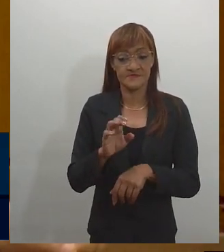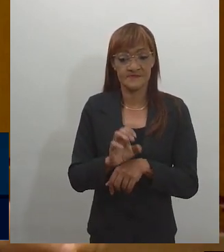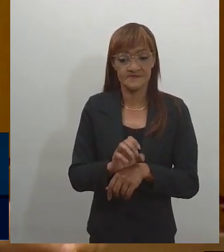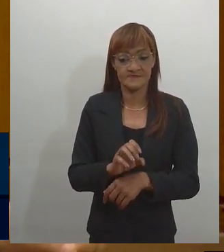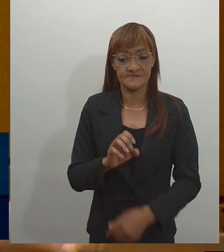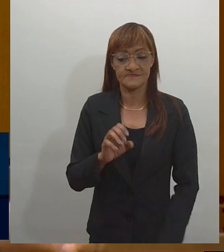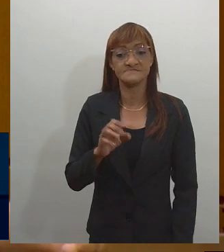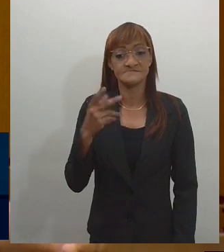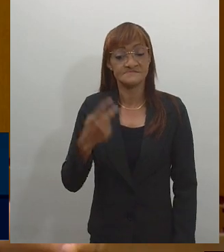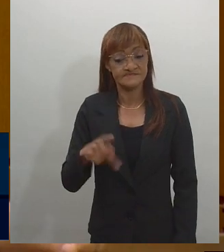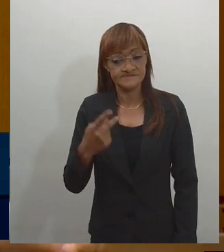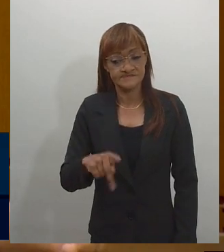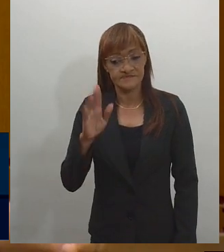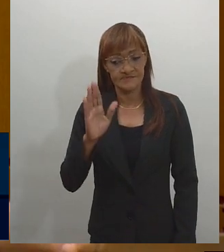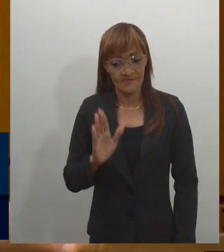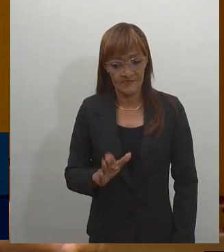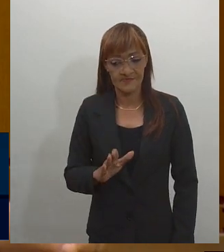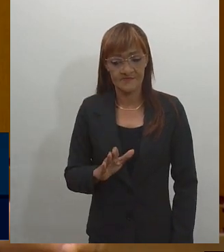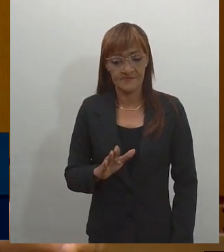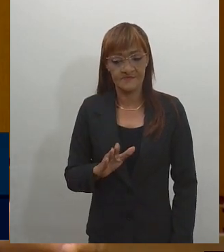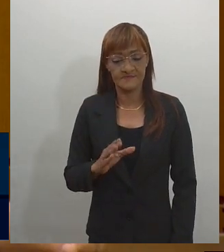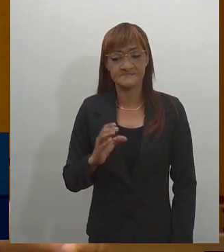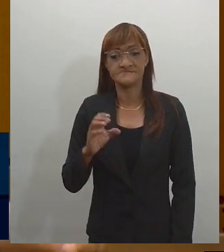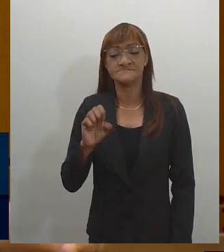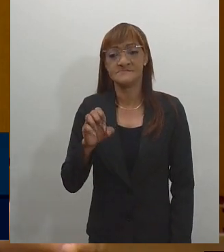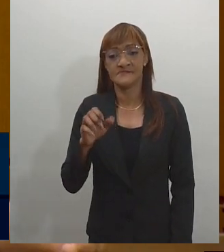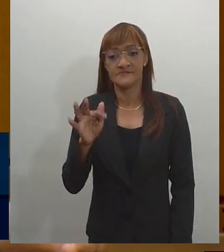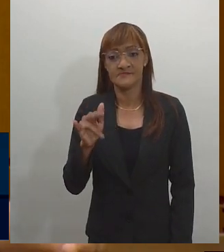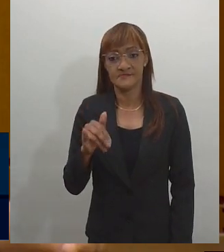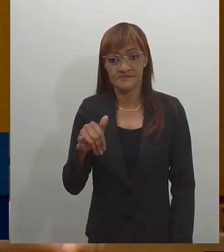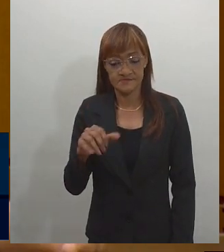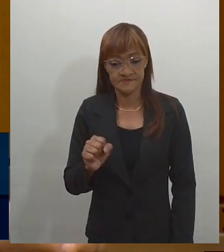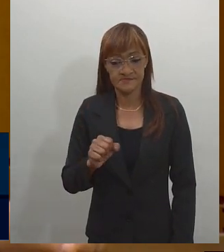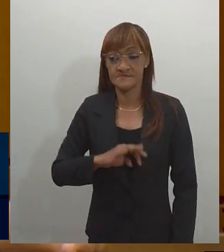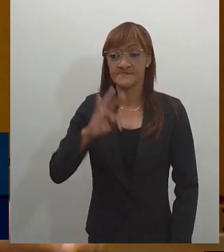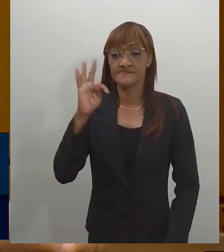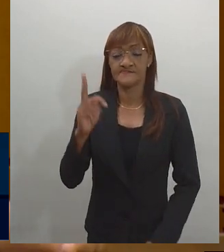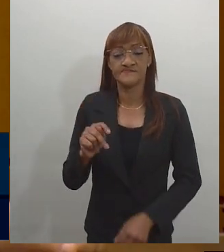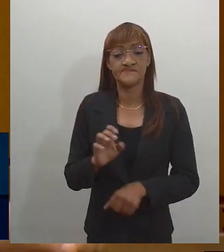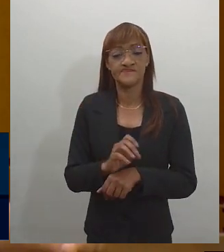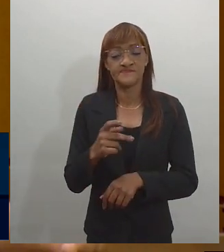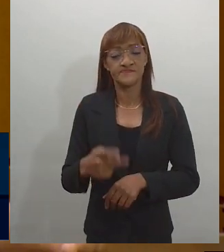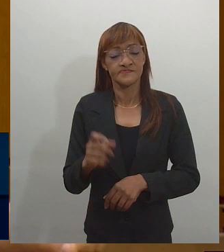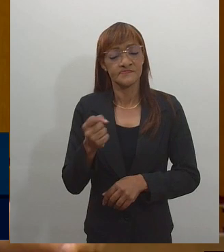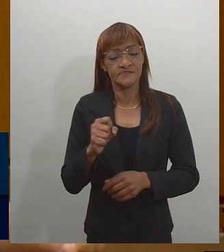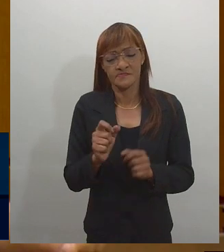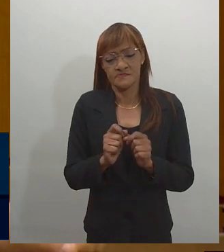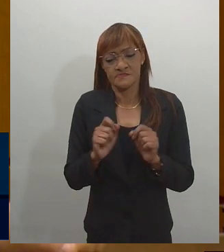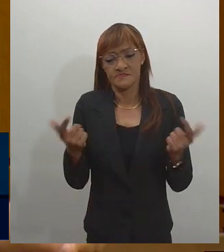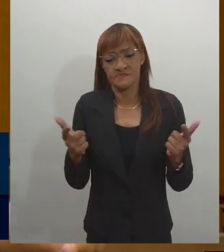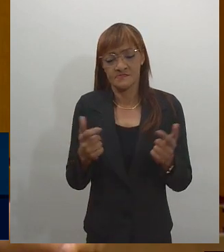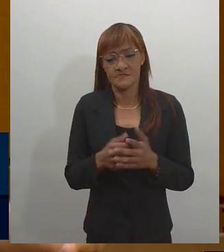em todos os locais de todo o Estado de Sergipe. E, obviamente, para quem trabalha, para quem produz, né, isso